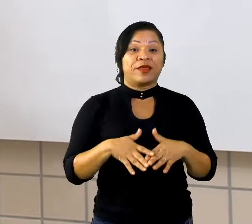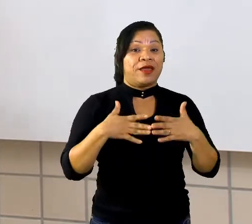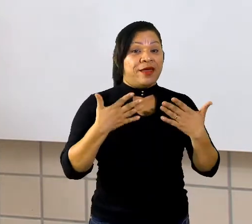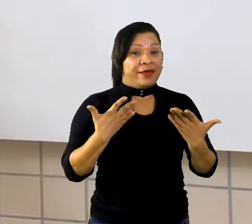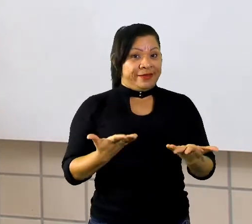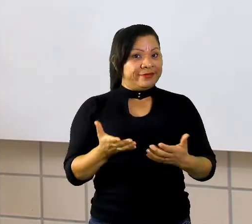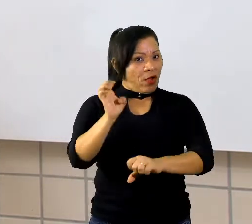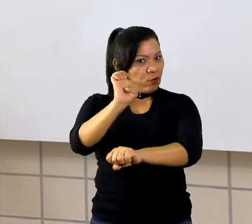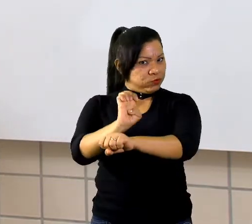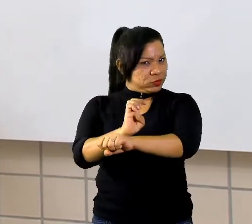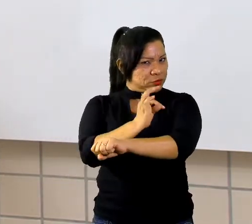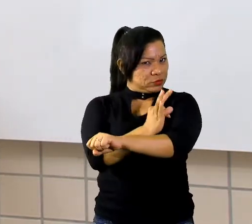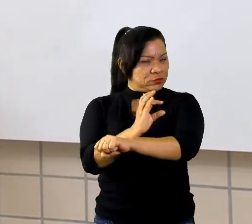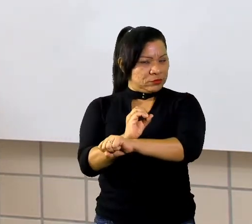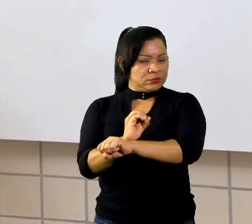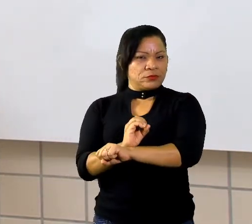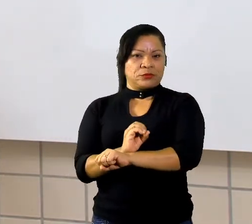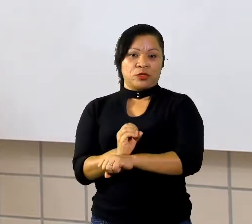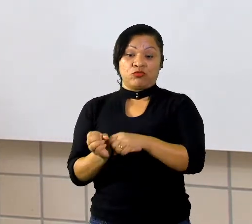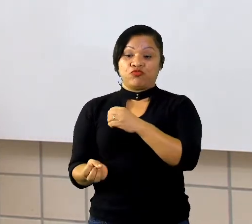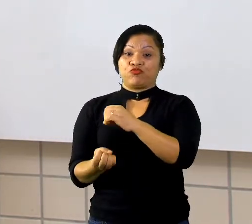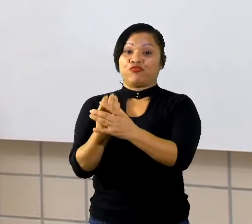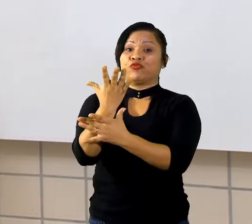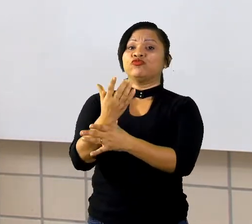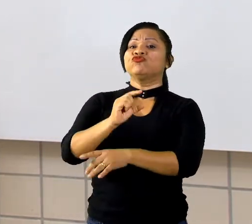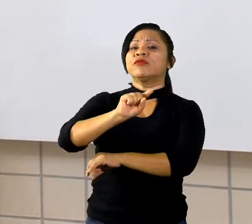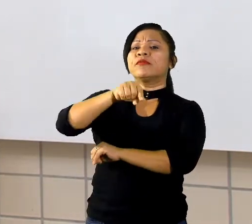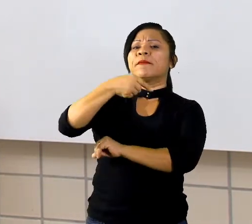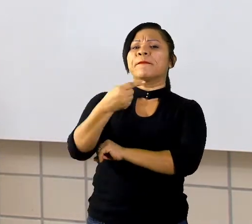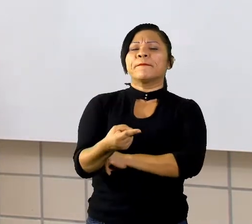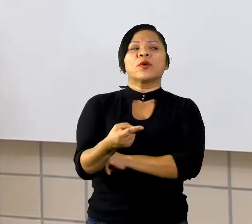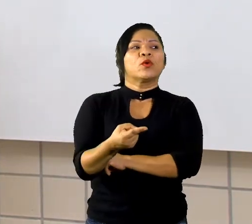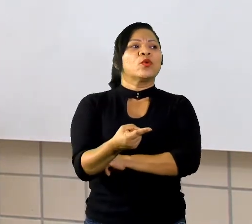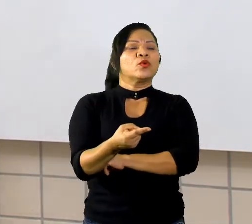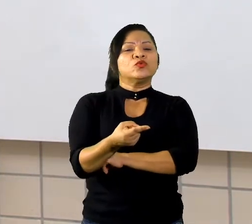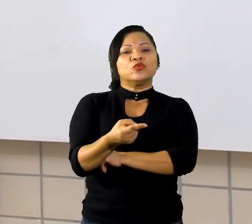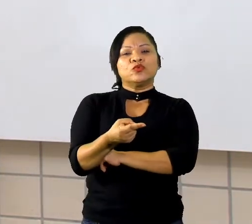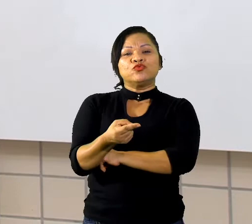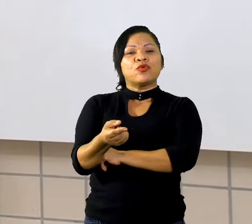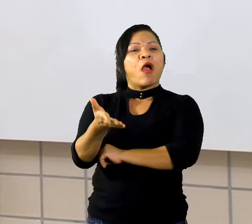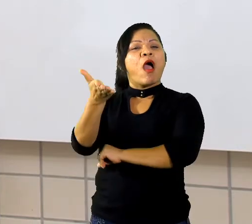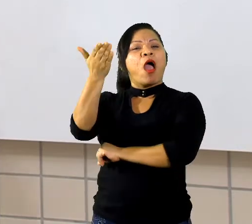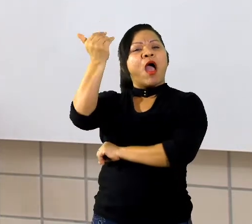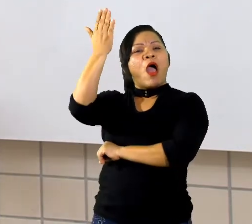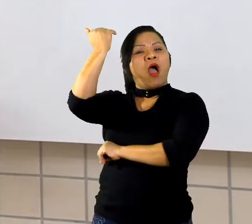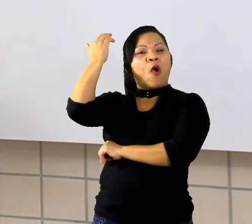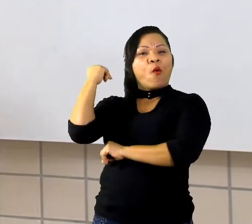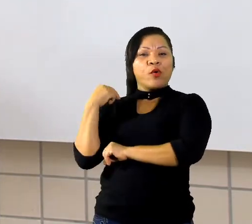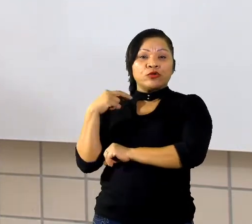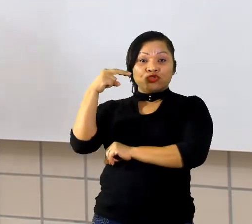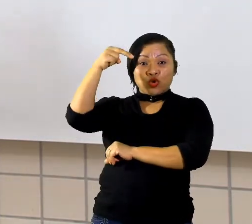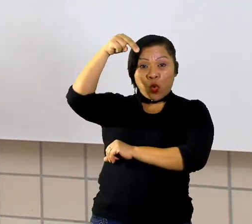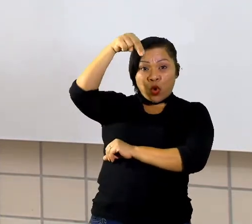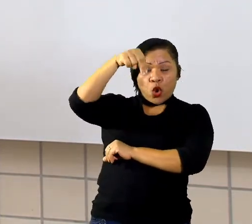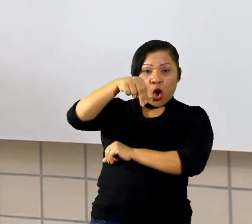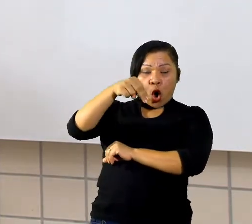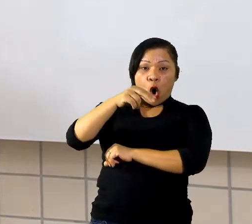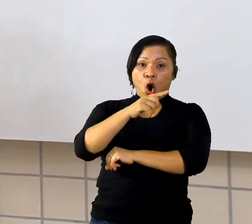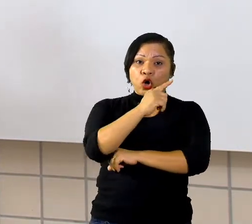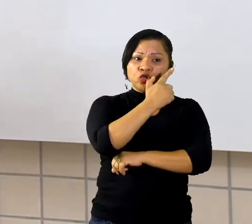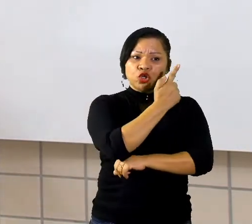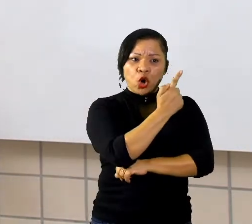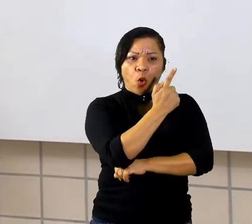do Tocantins, ele surgiu depois que o antigo norte de Goiás foi dividido,